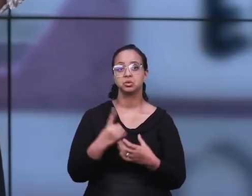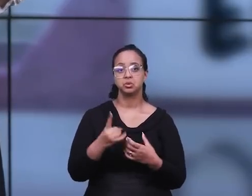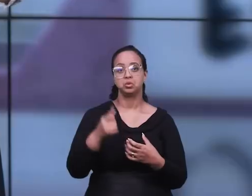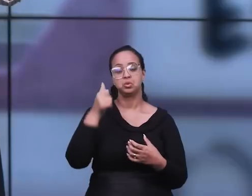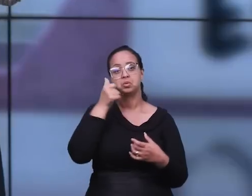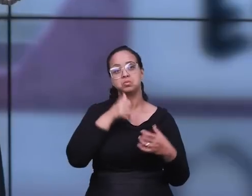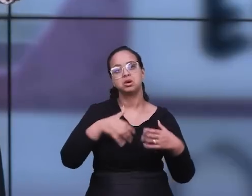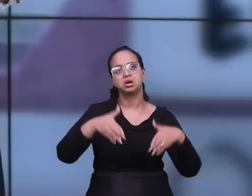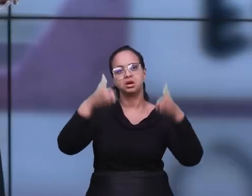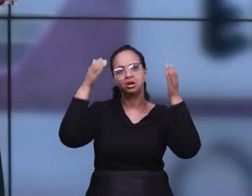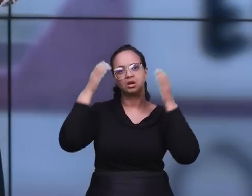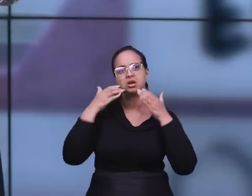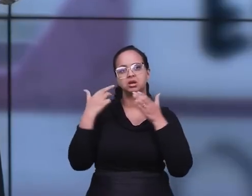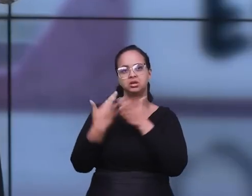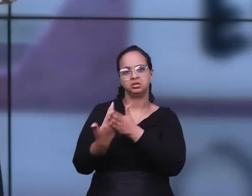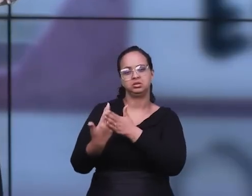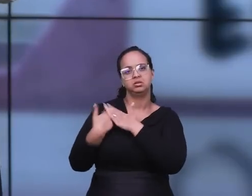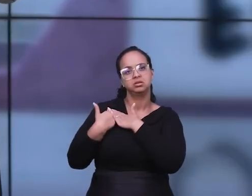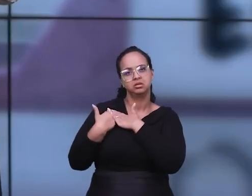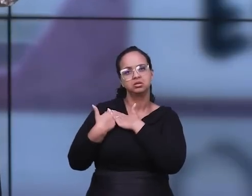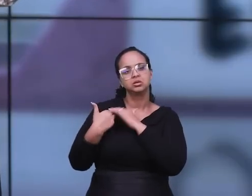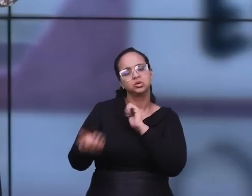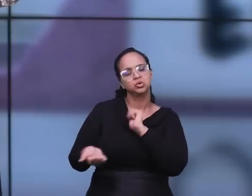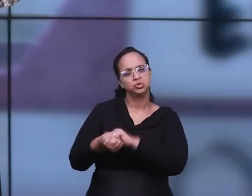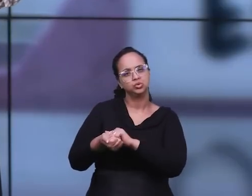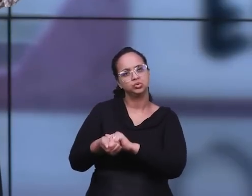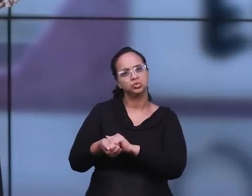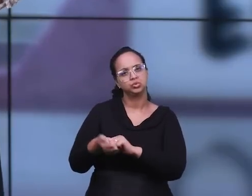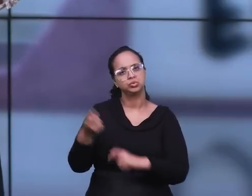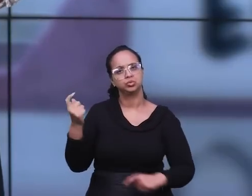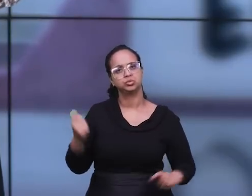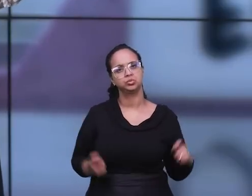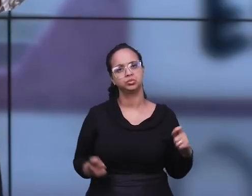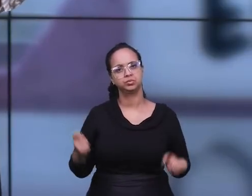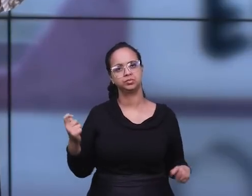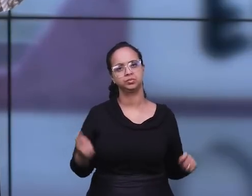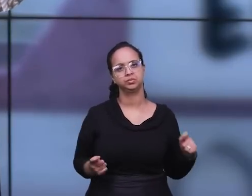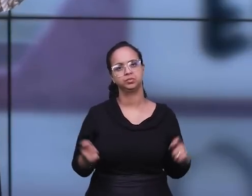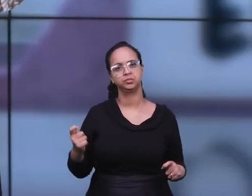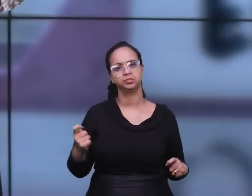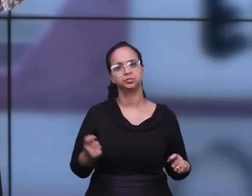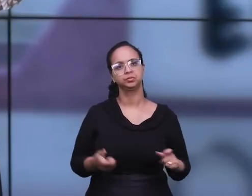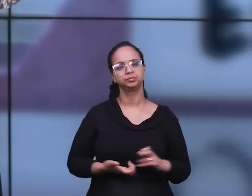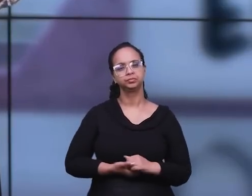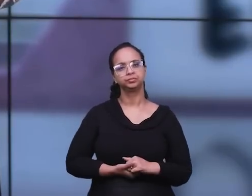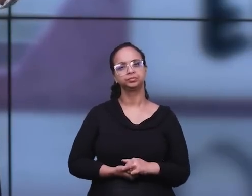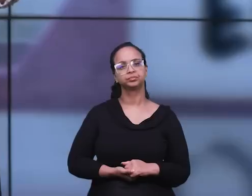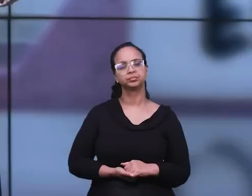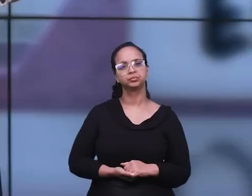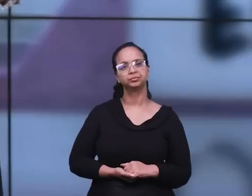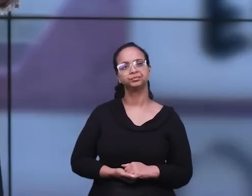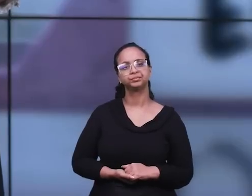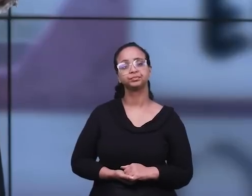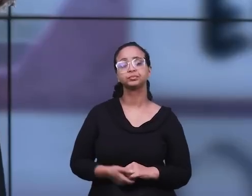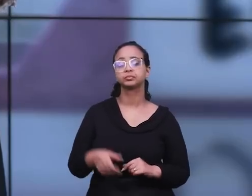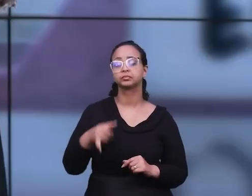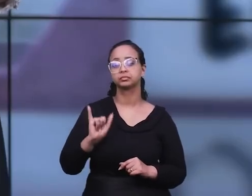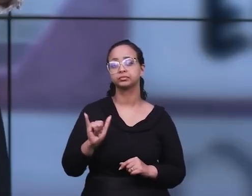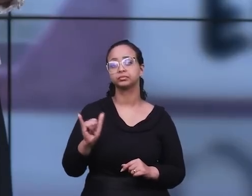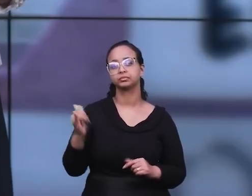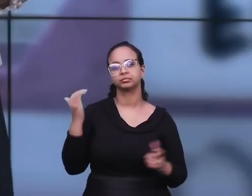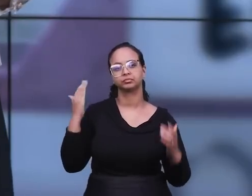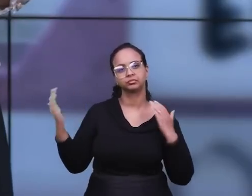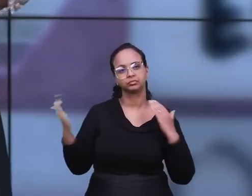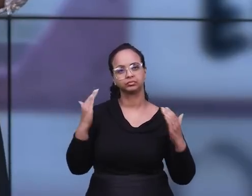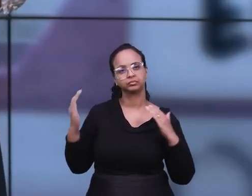rainha, responsável por compor com o rei o governo daquele lugar. Quando comparamos a